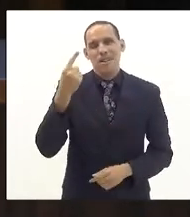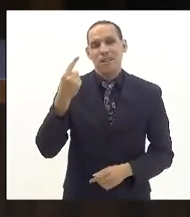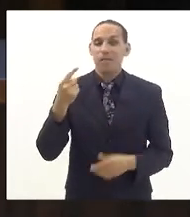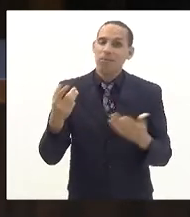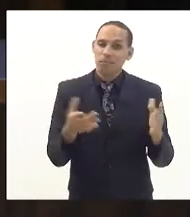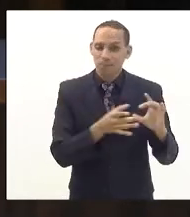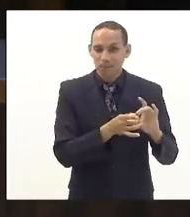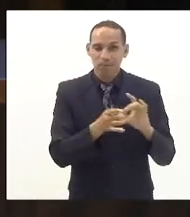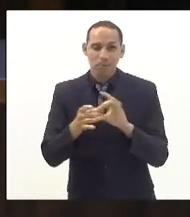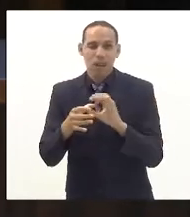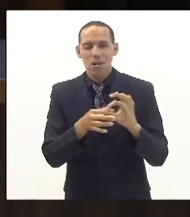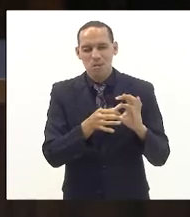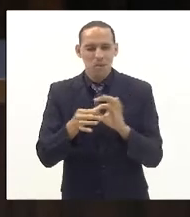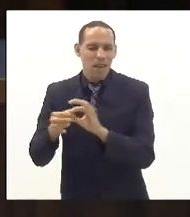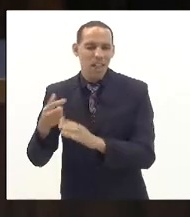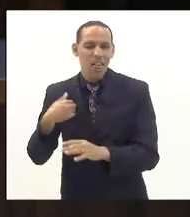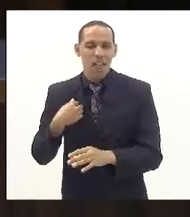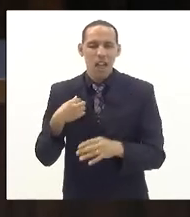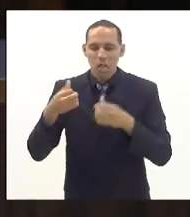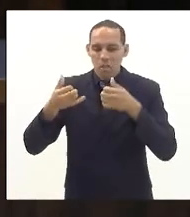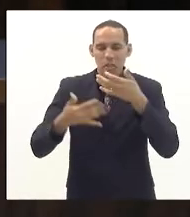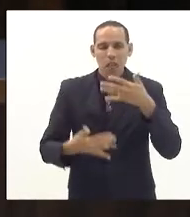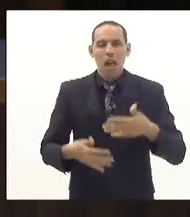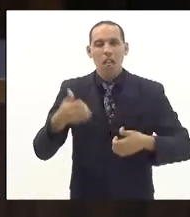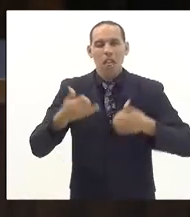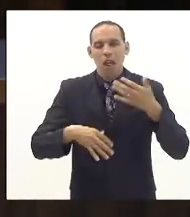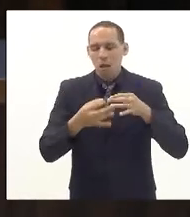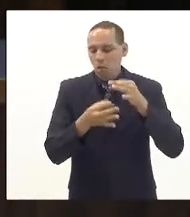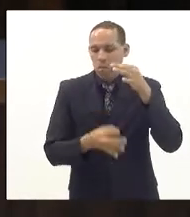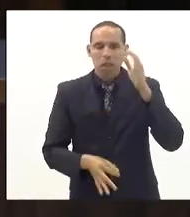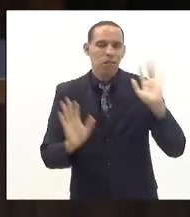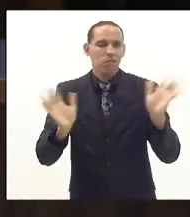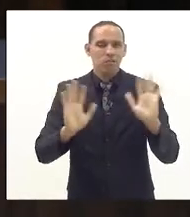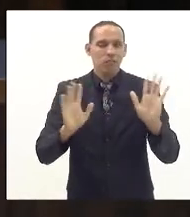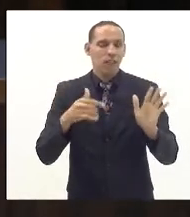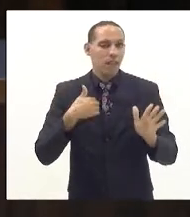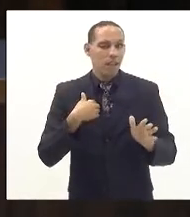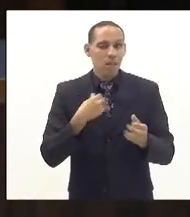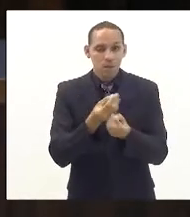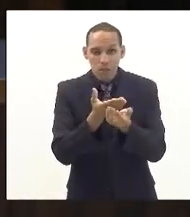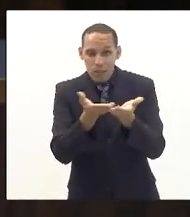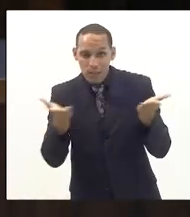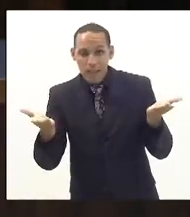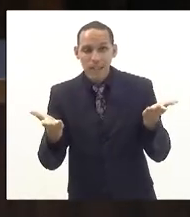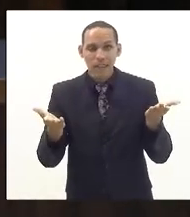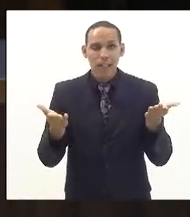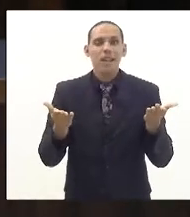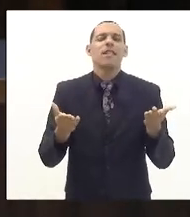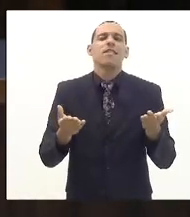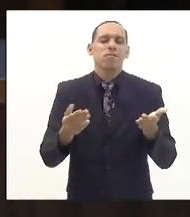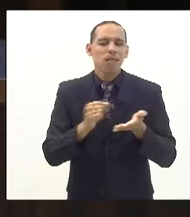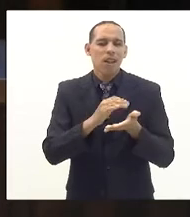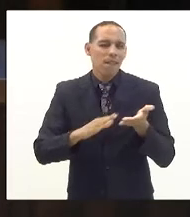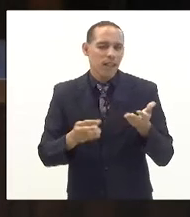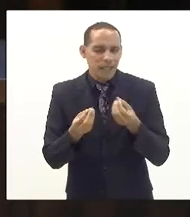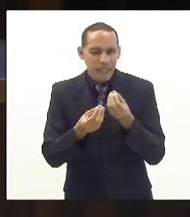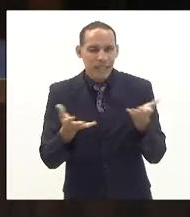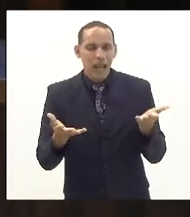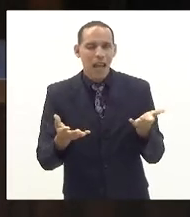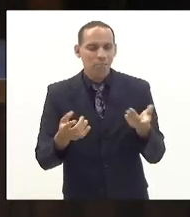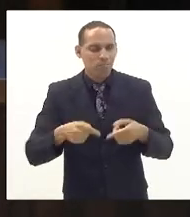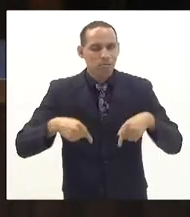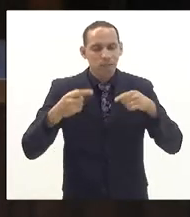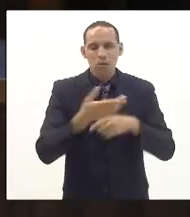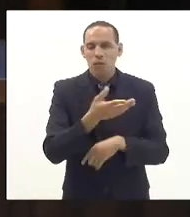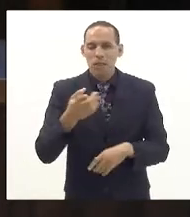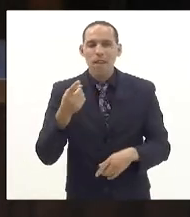não vou me estender muito, mas eu quero passar um dever de casa para cada torcida aqui. Nós vimos atos de